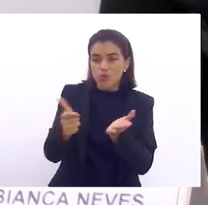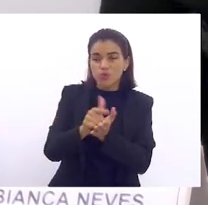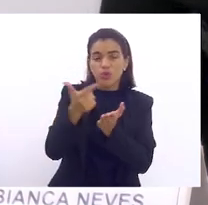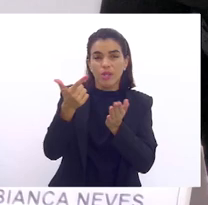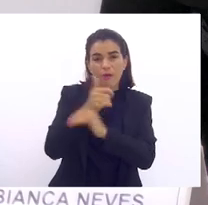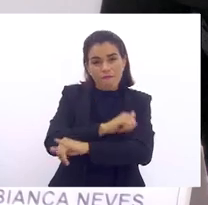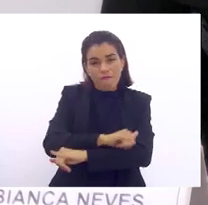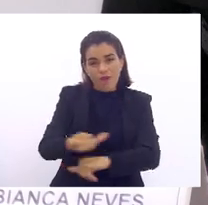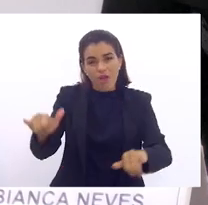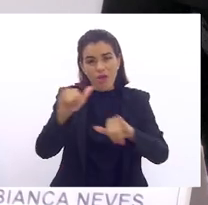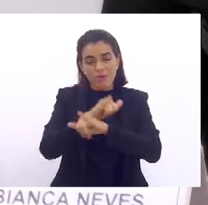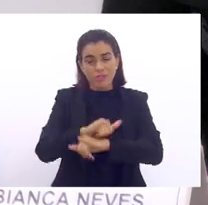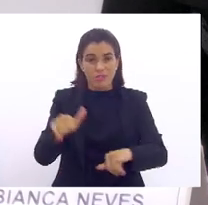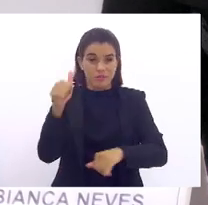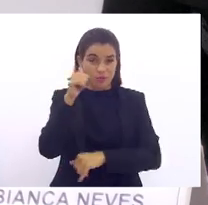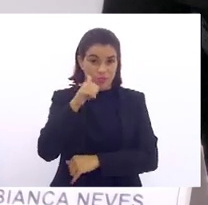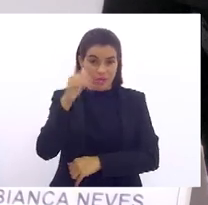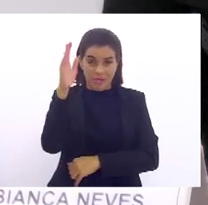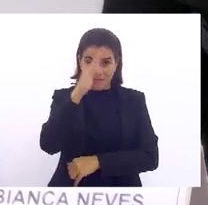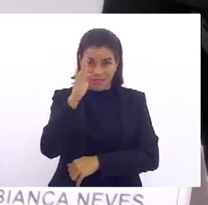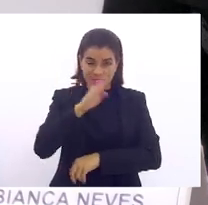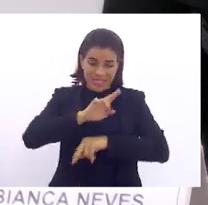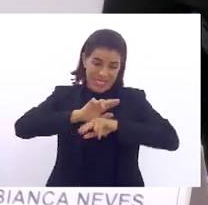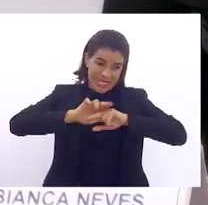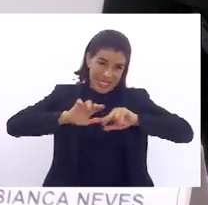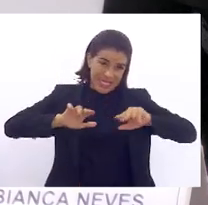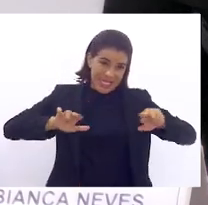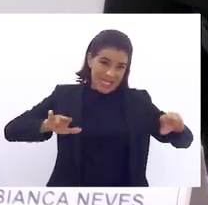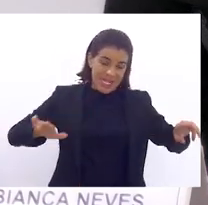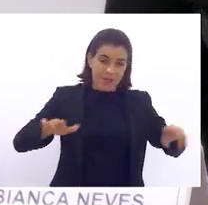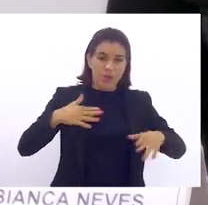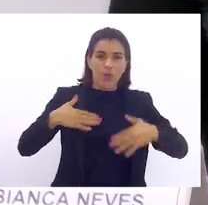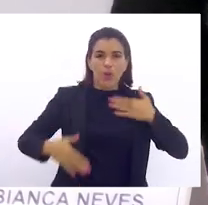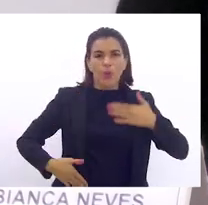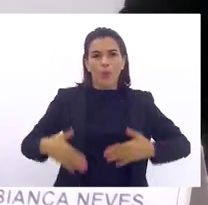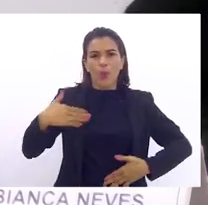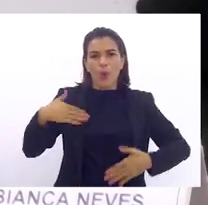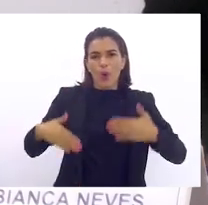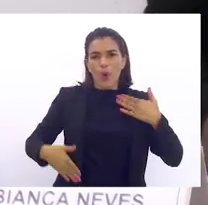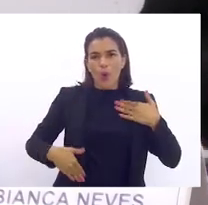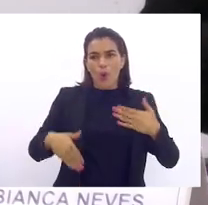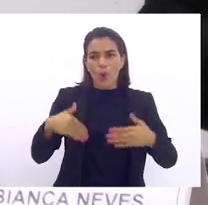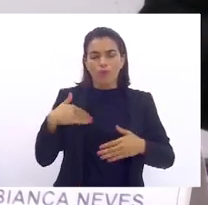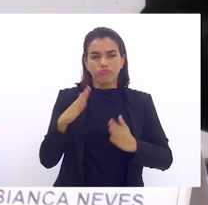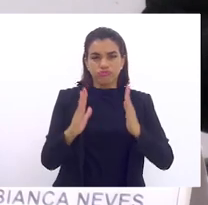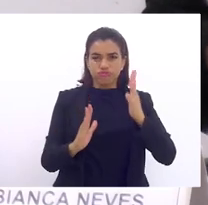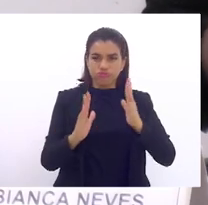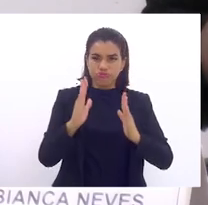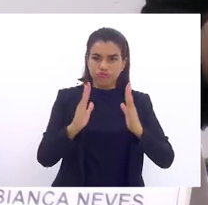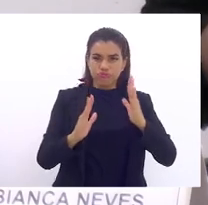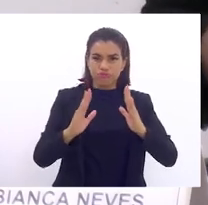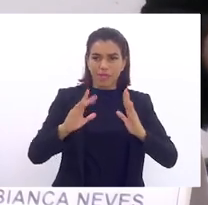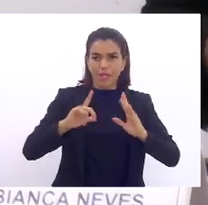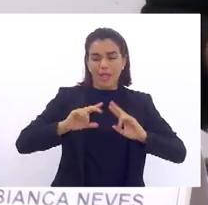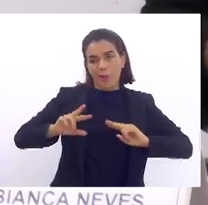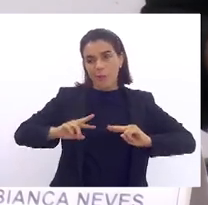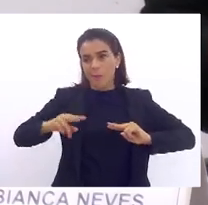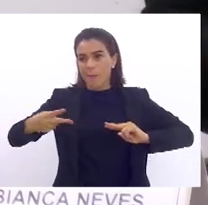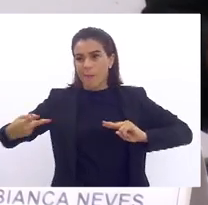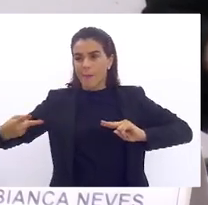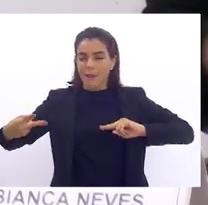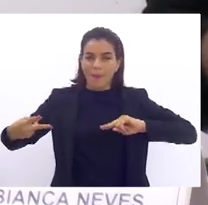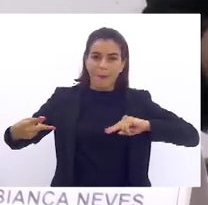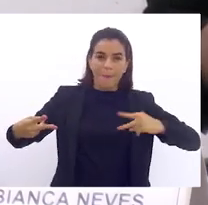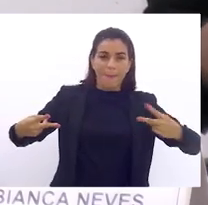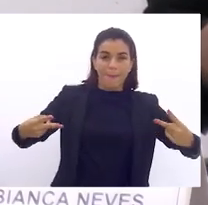mulheres brasileiras que são diversas e em seus corpos ainda se interseccionam outros marcadores sociais da